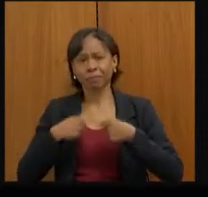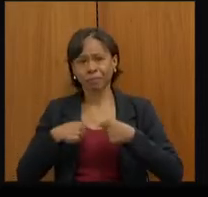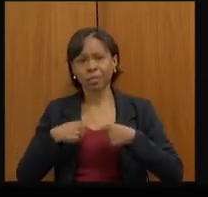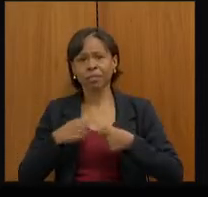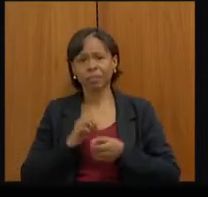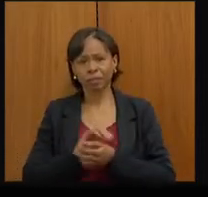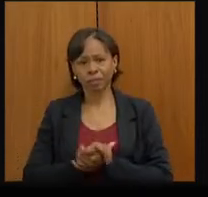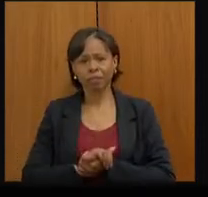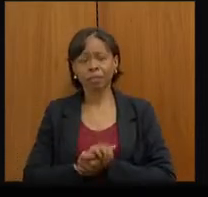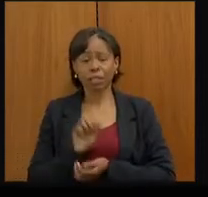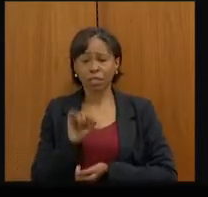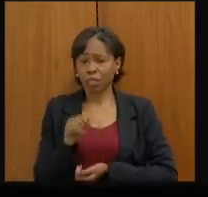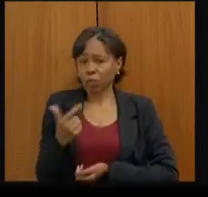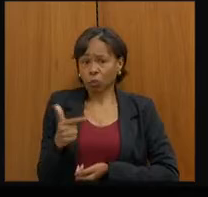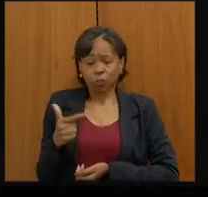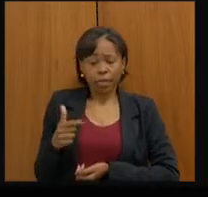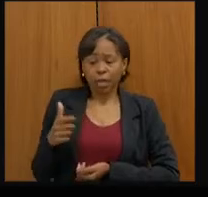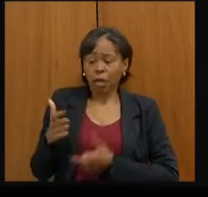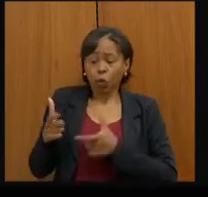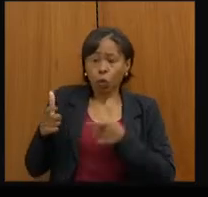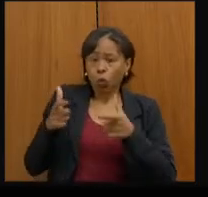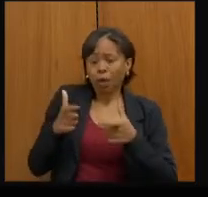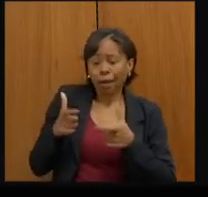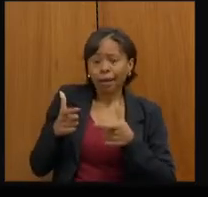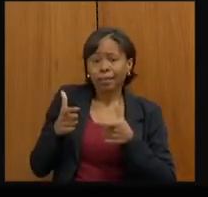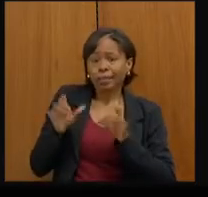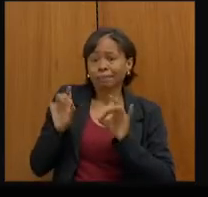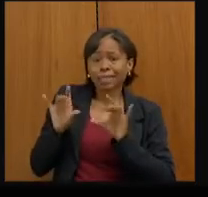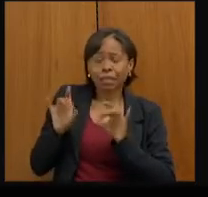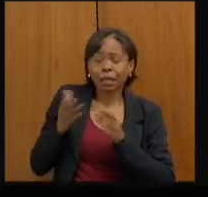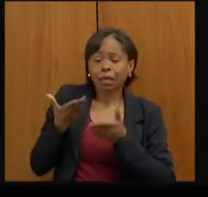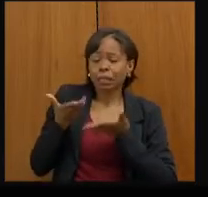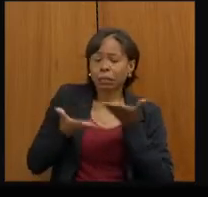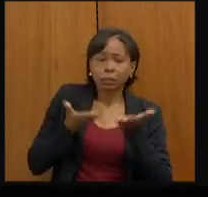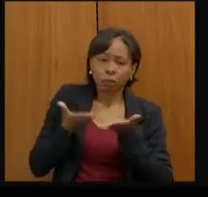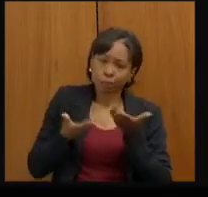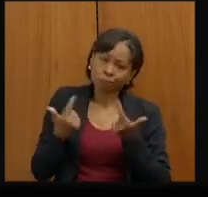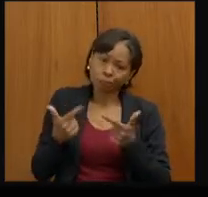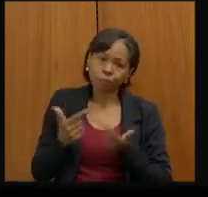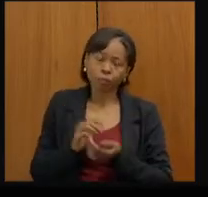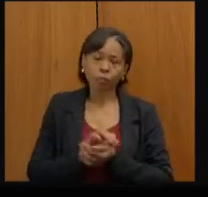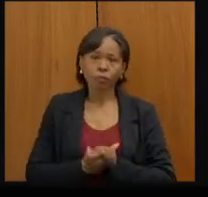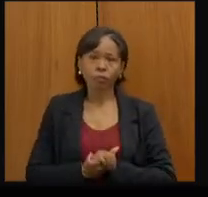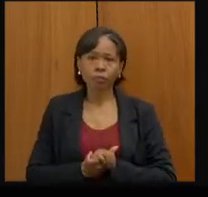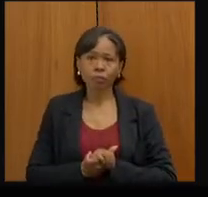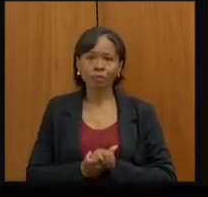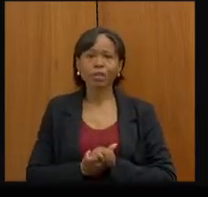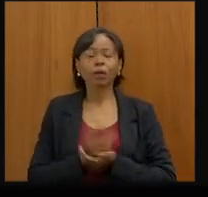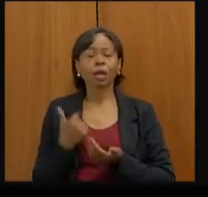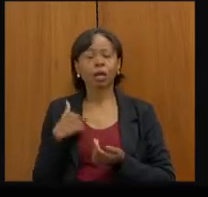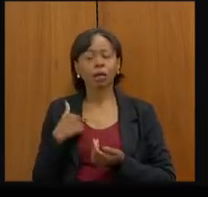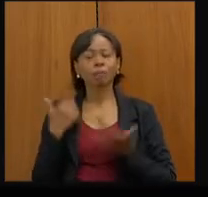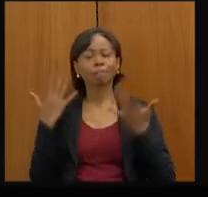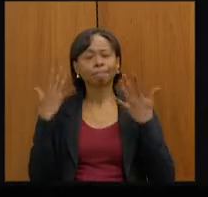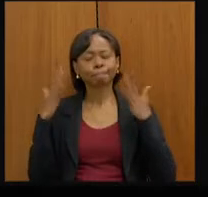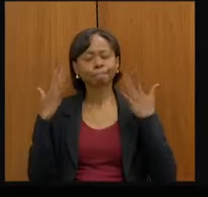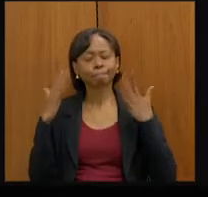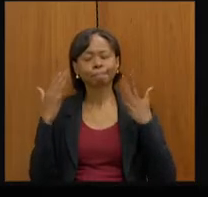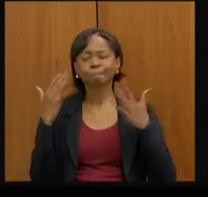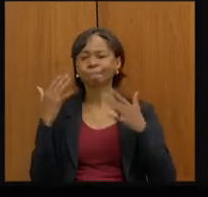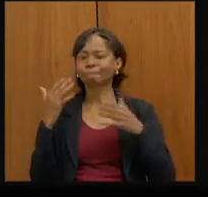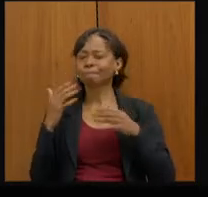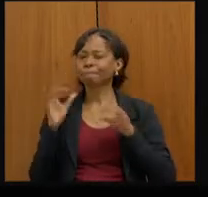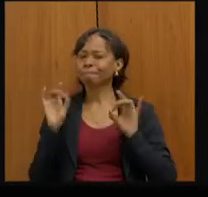o serviço de pedais bom aqui eu quero fazer as minhas homenagens a comissão de defesa dos direitos das mulheres né como